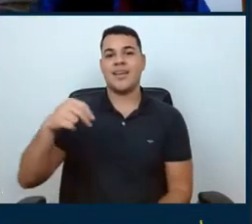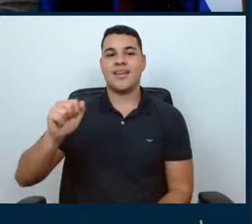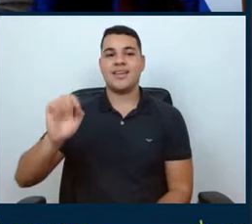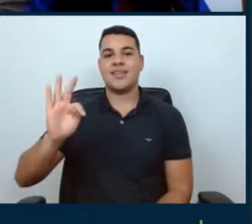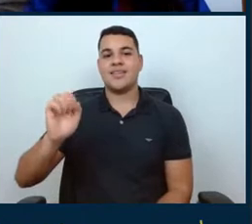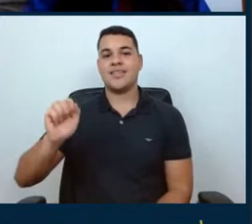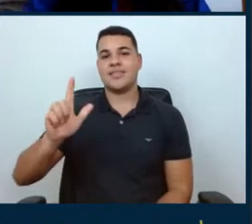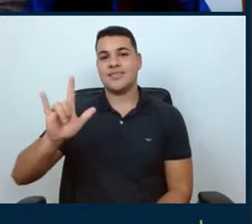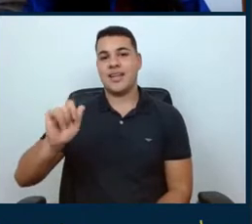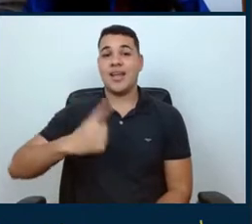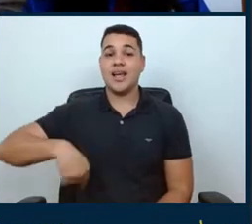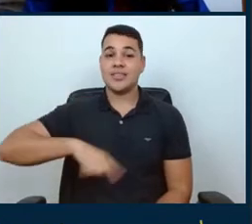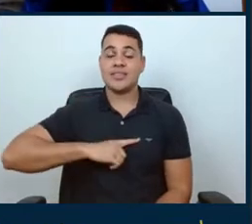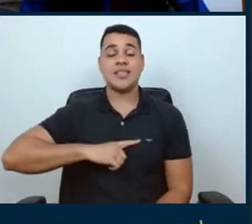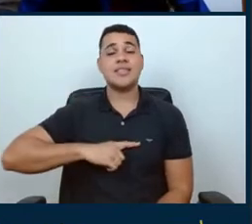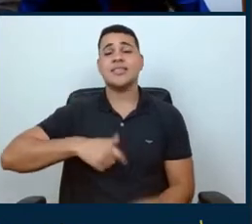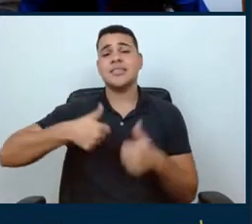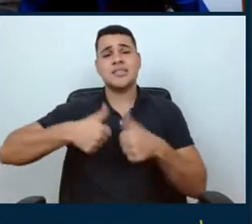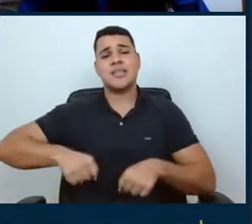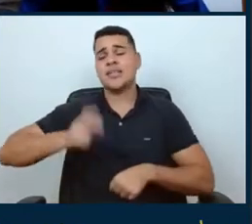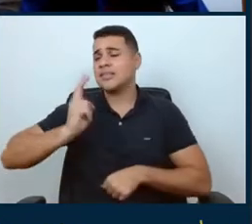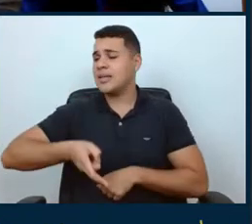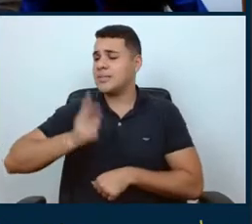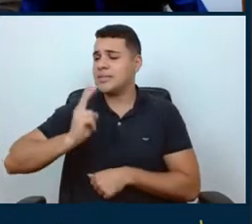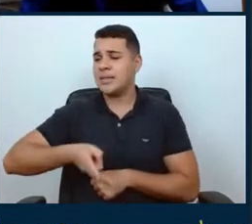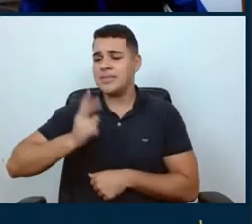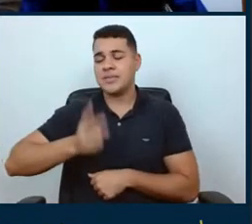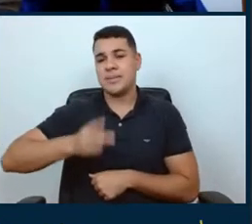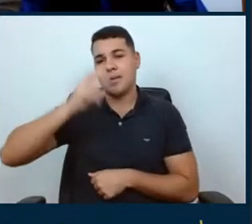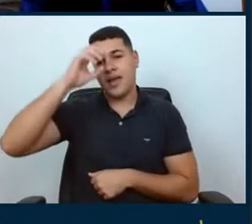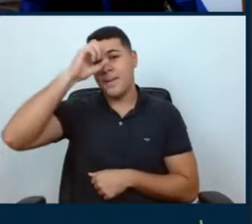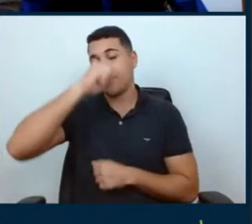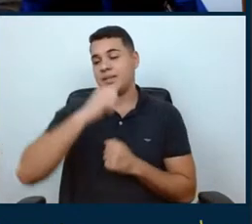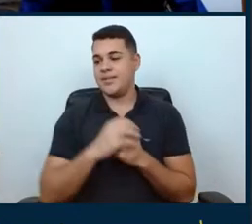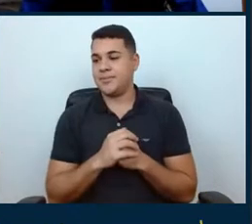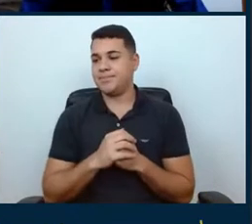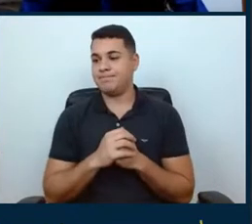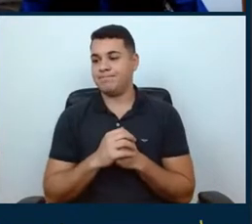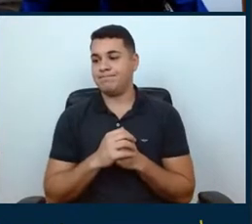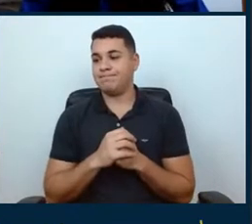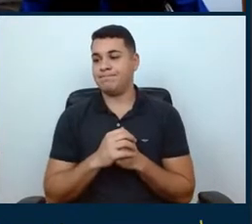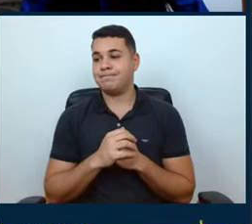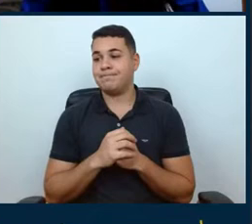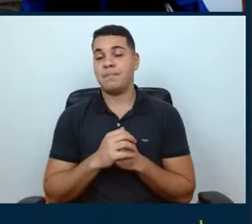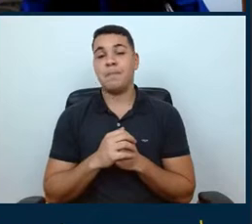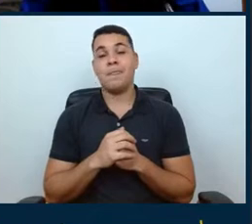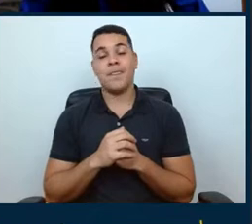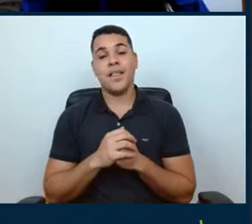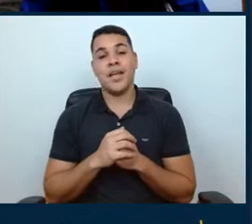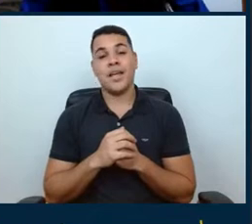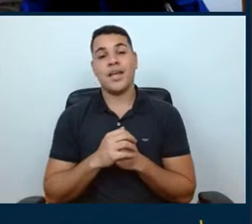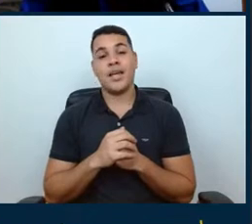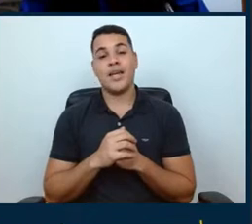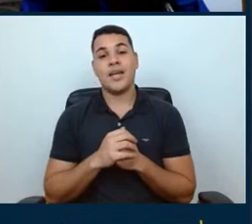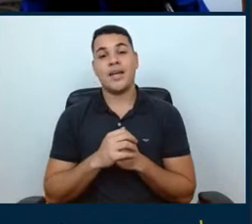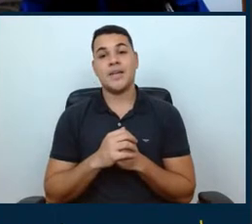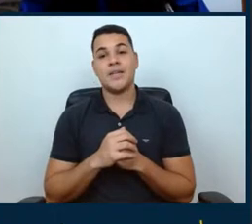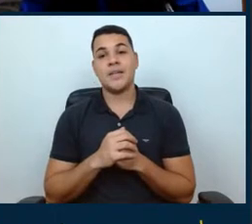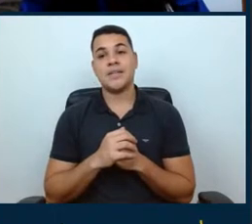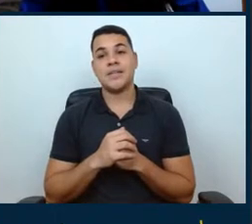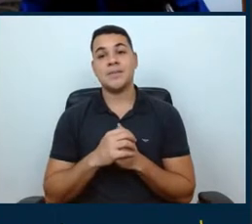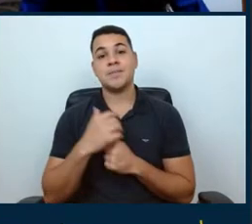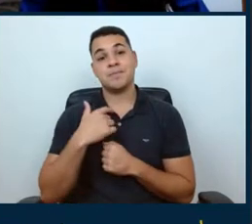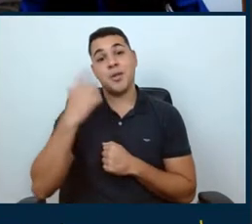sempre aprendendo. Com certeza. Não, não, com certeza. Eu acho que é um pouco isso